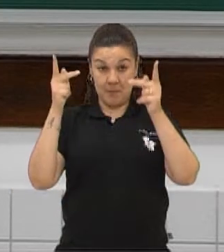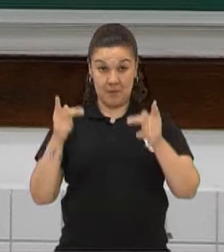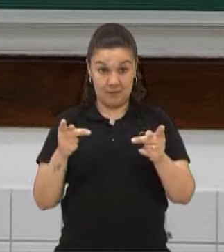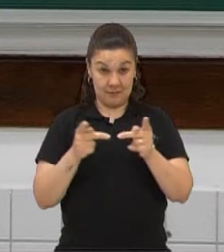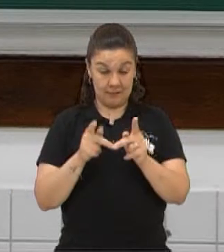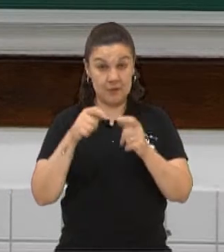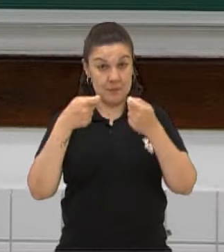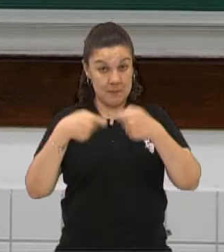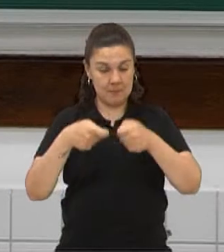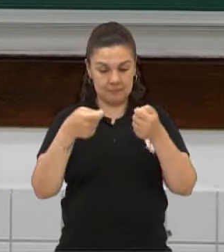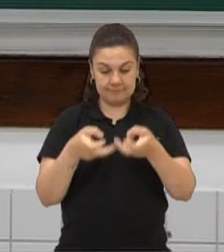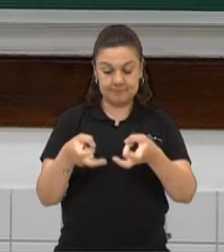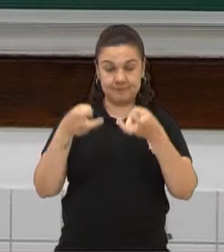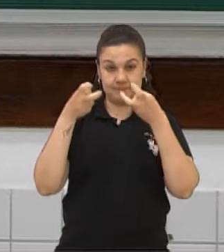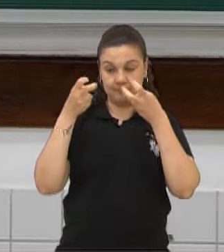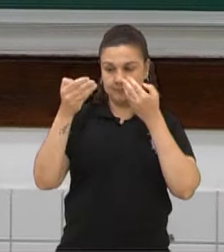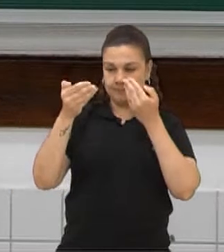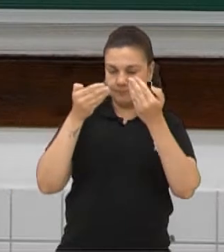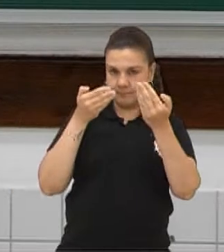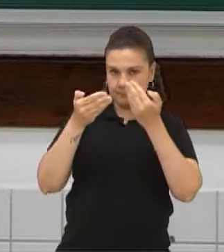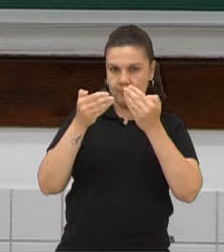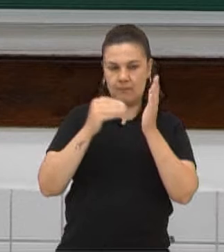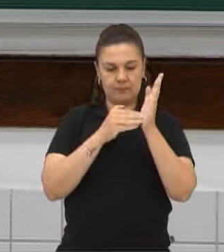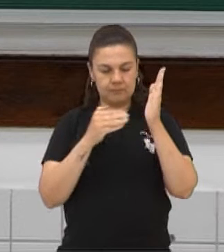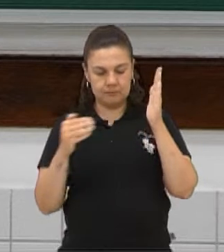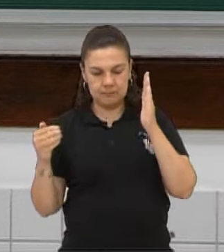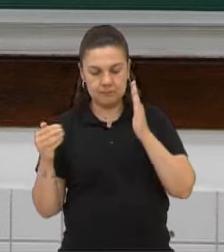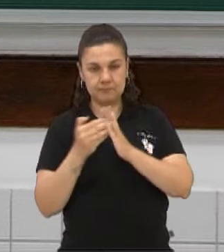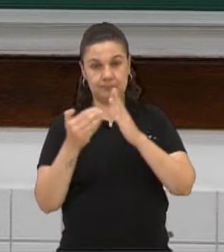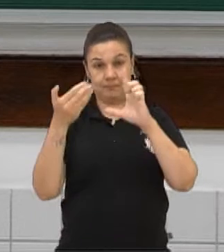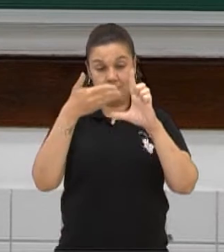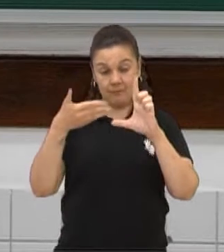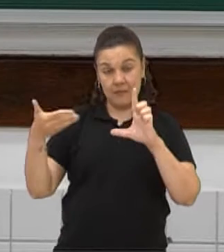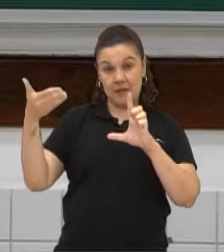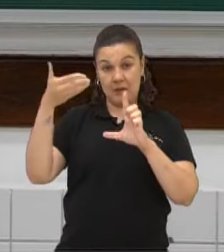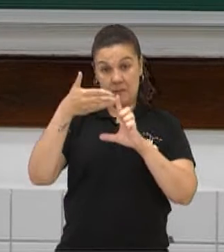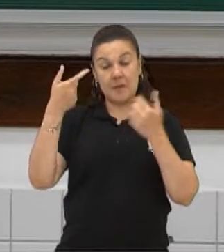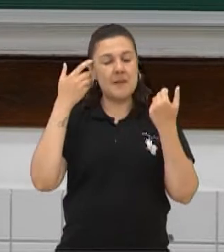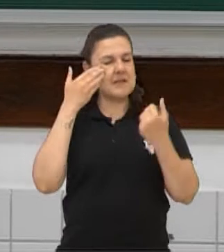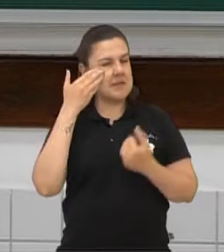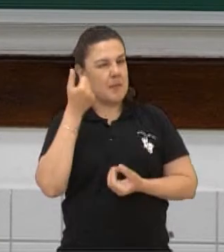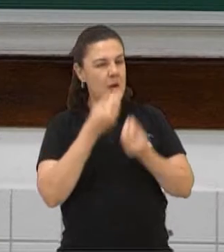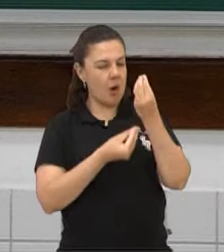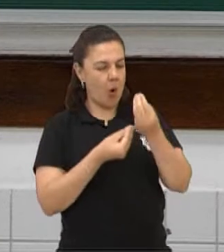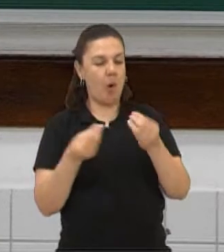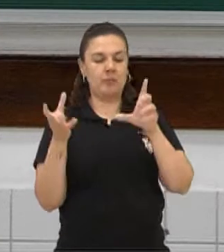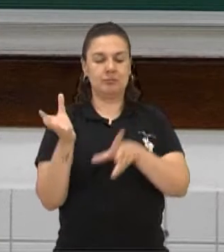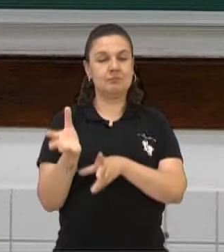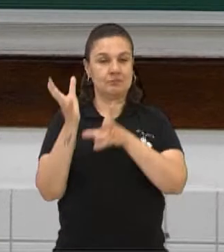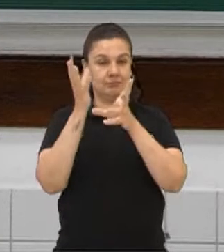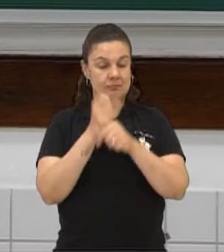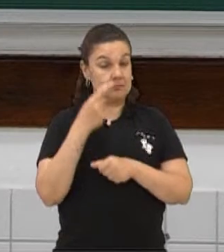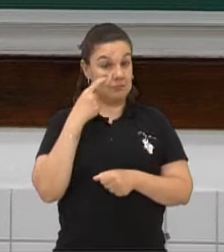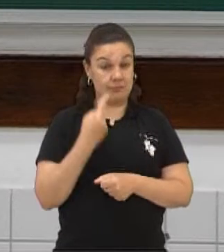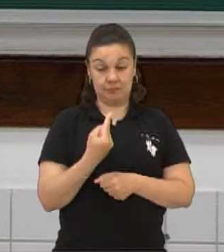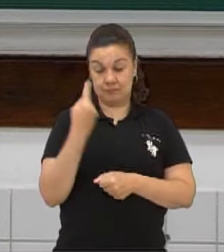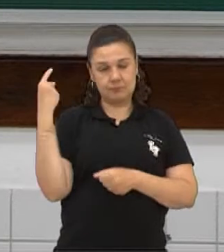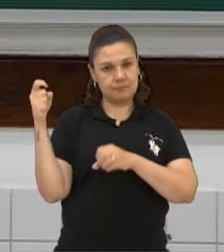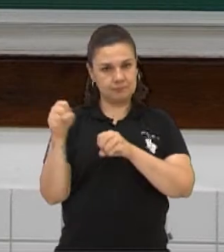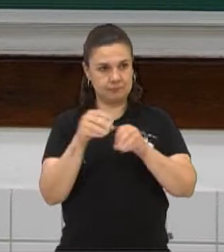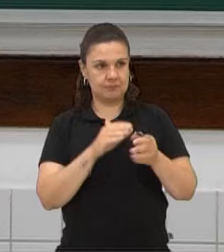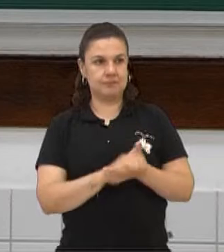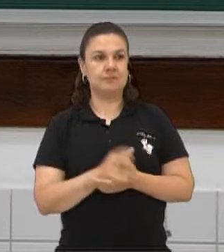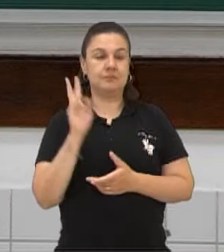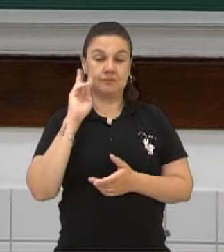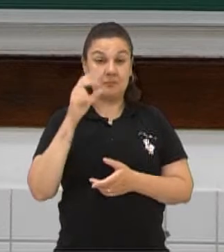tem que analisar bem lá a nossa figura para saber como calcular essa área. Então, presta bem atenção que a prof vai começar a